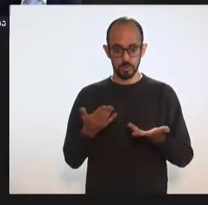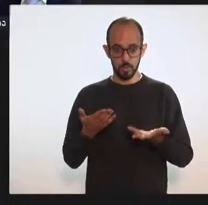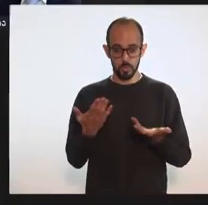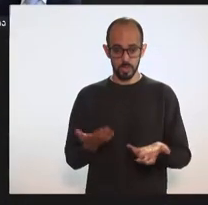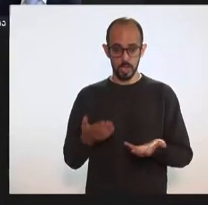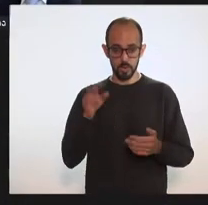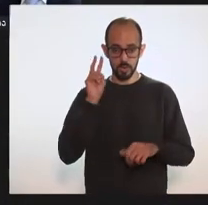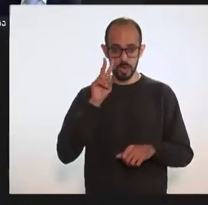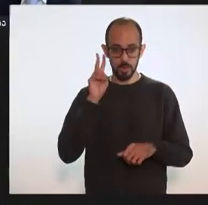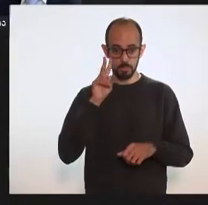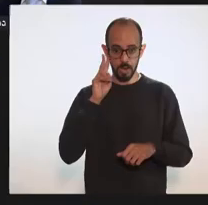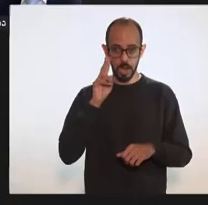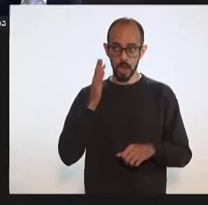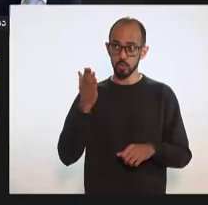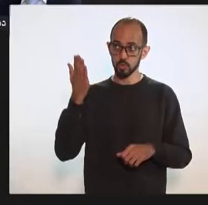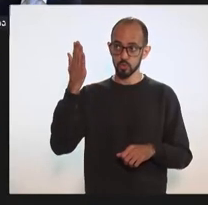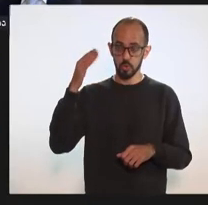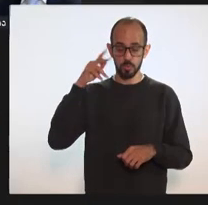e